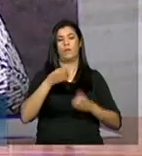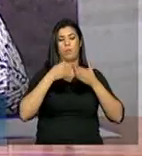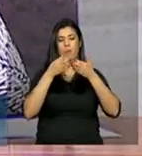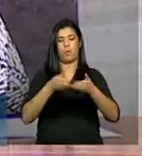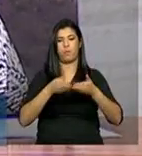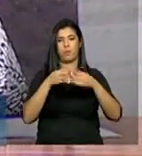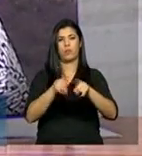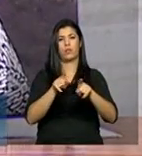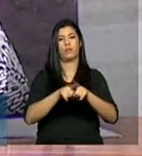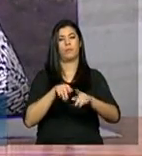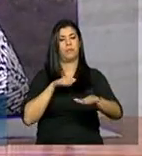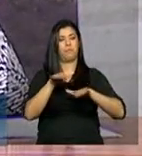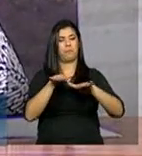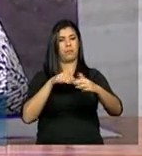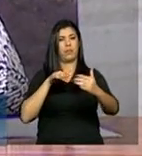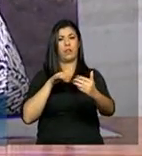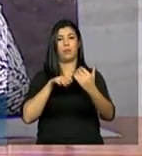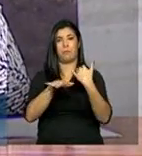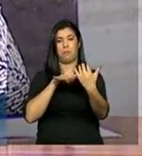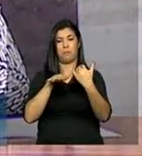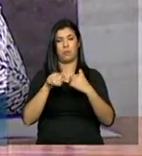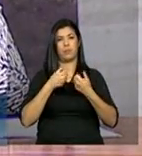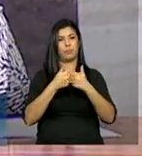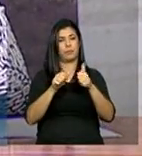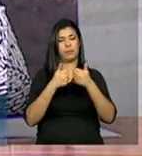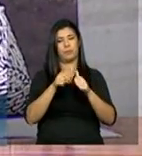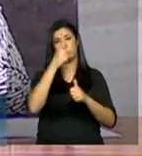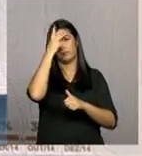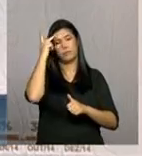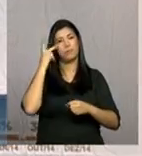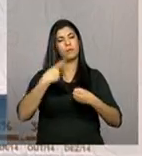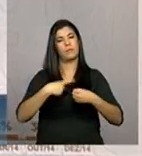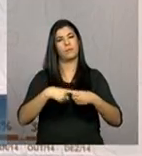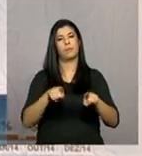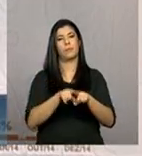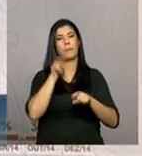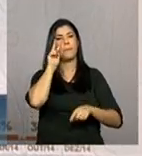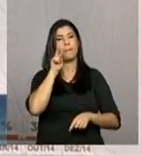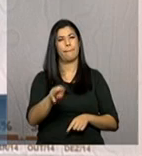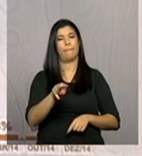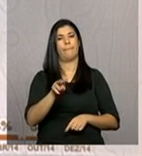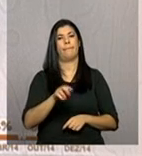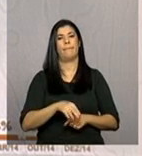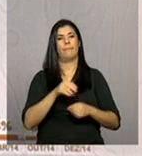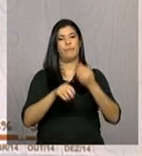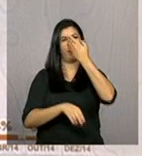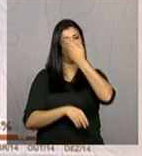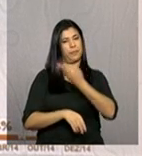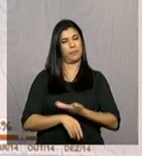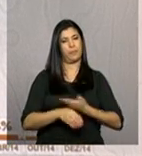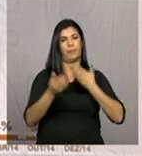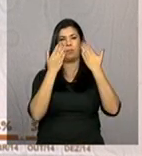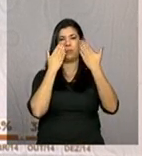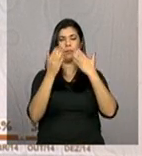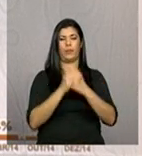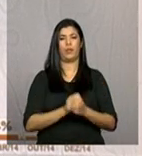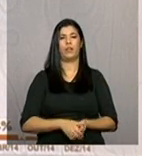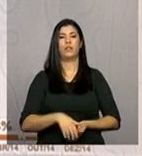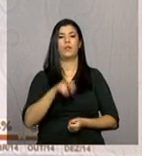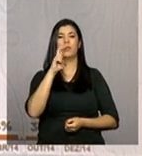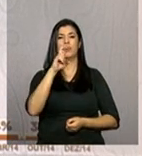de mobilidade urbana, por exemplo. Então, aqui, olhando por valor, nós temos, para essas áreas que eu